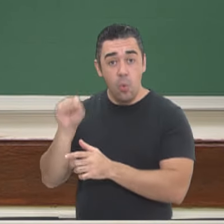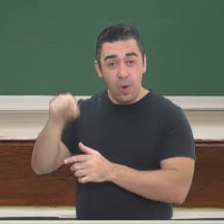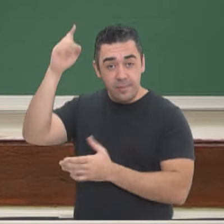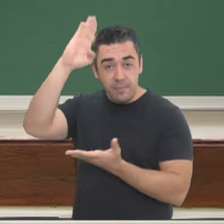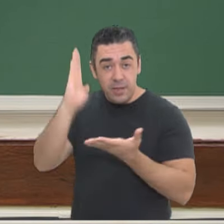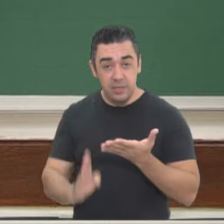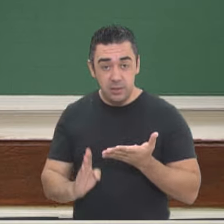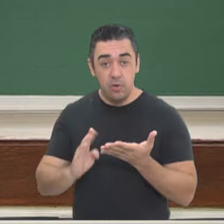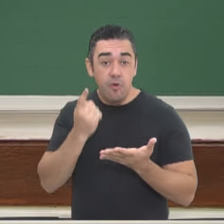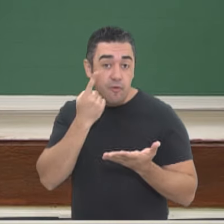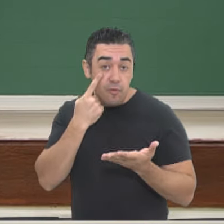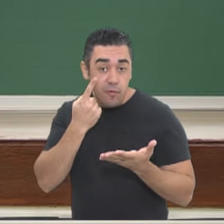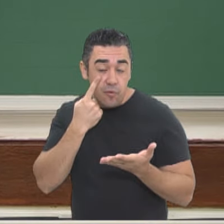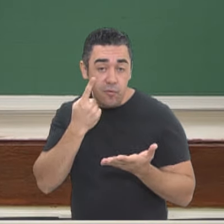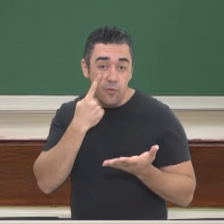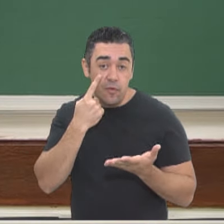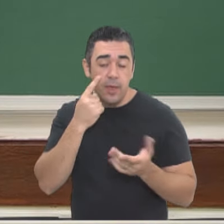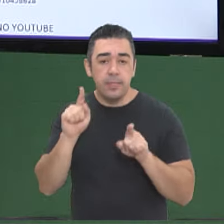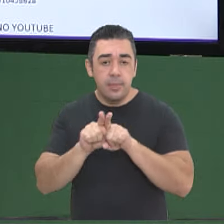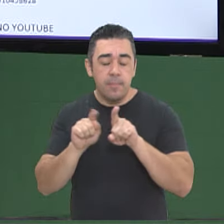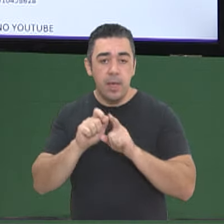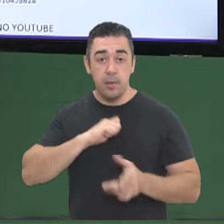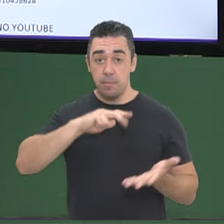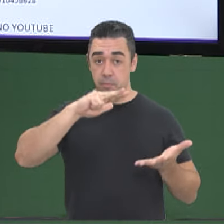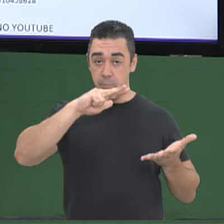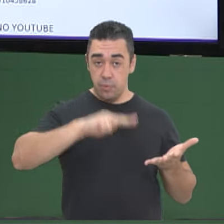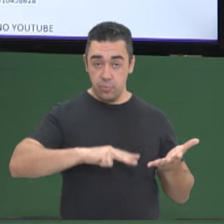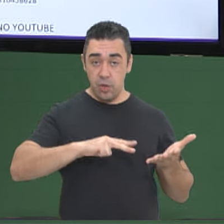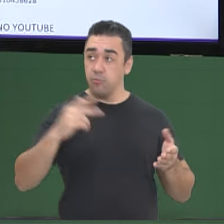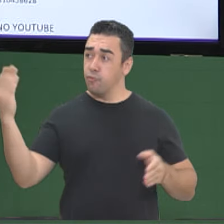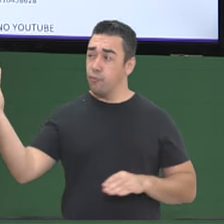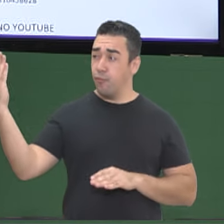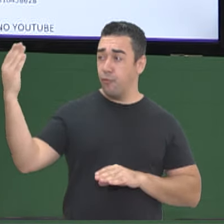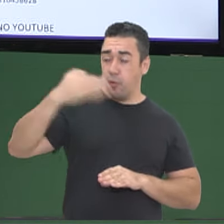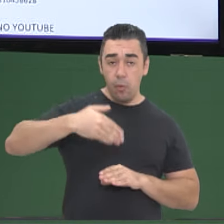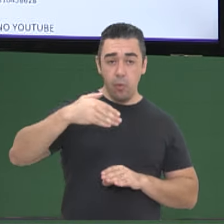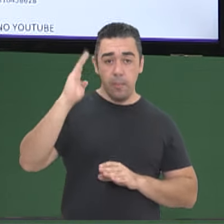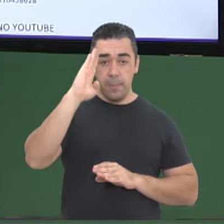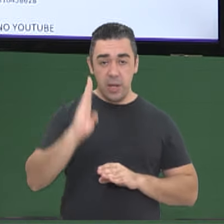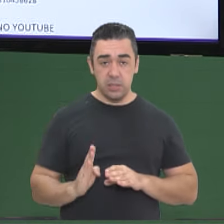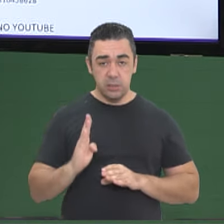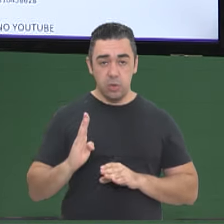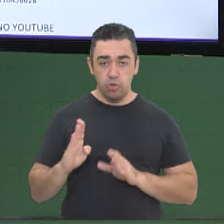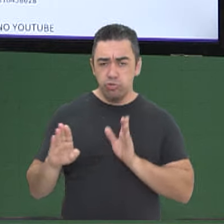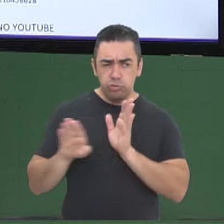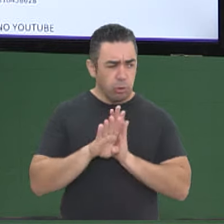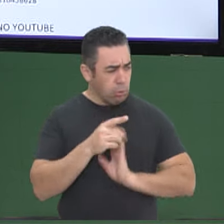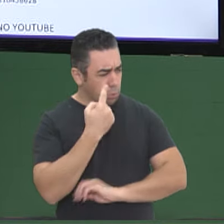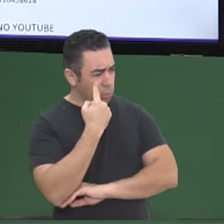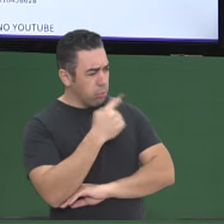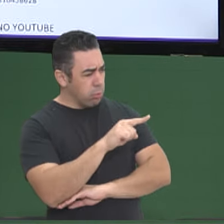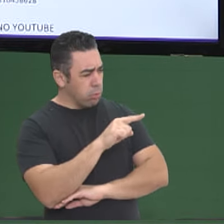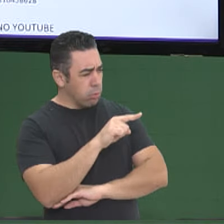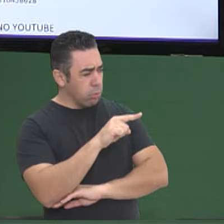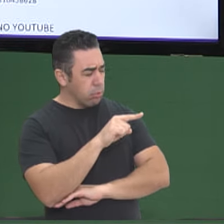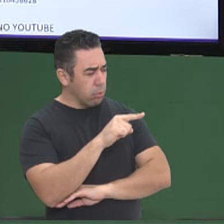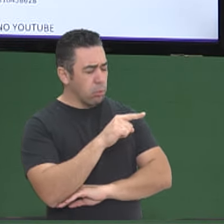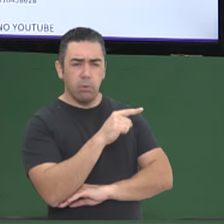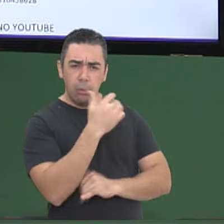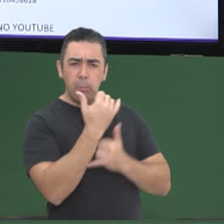nós vamos ver que os portugueses, ao chegarem no Brasil, viram os índios se divertindo, interagindo com